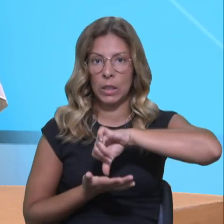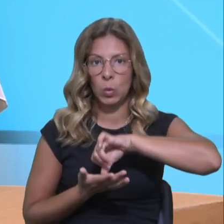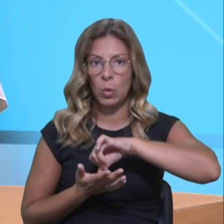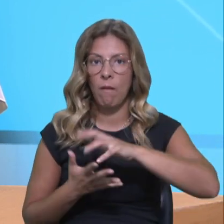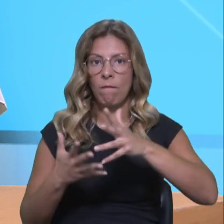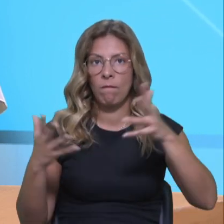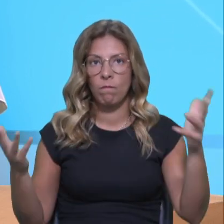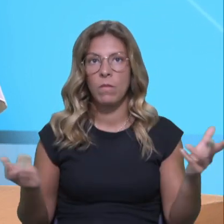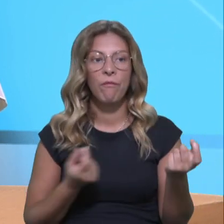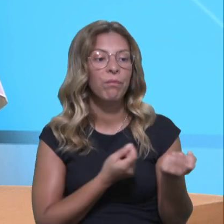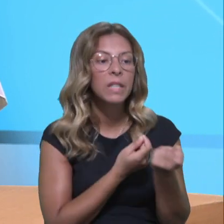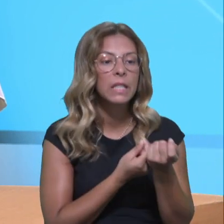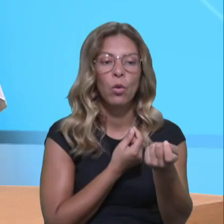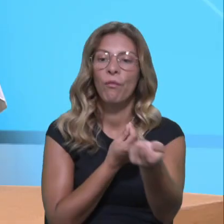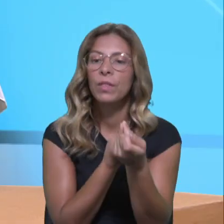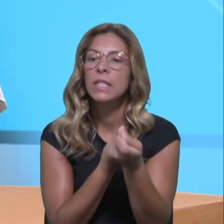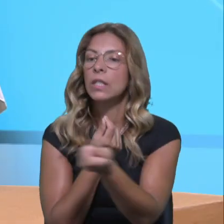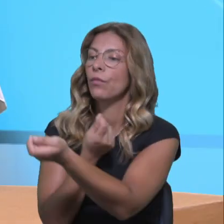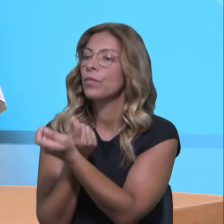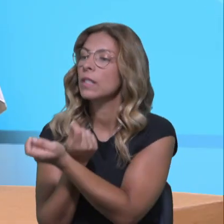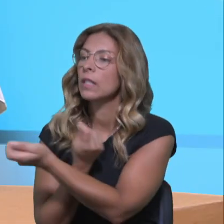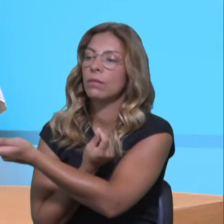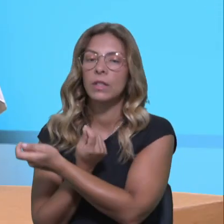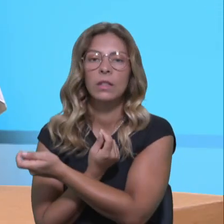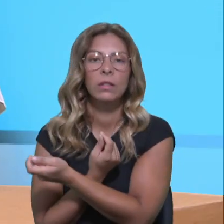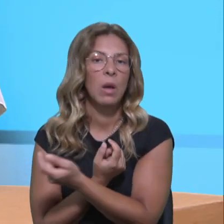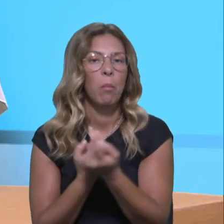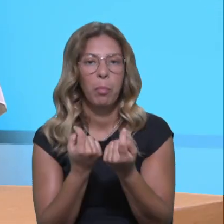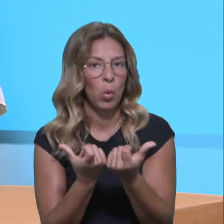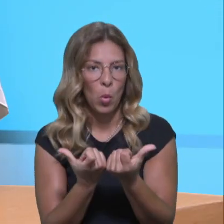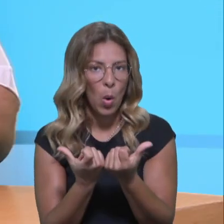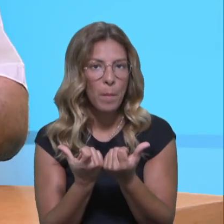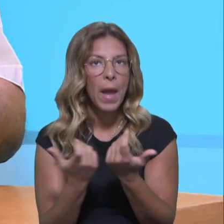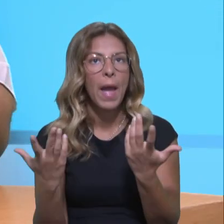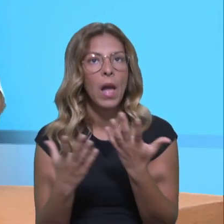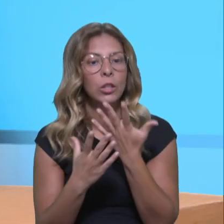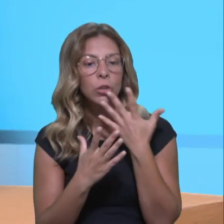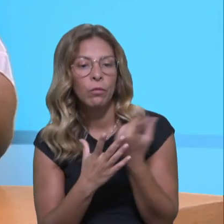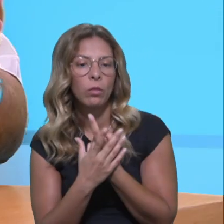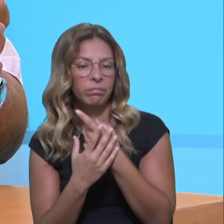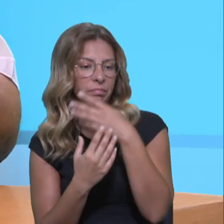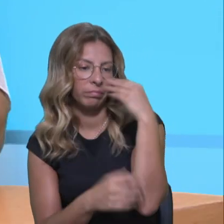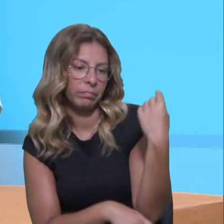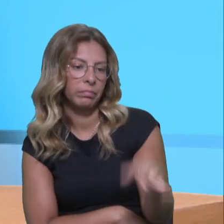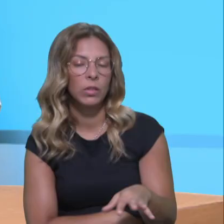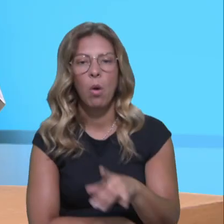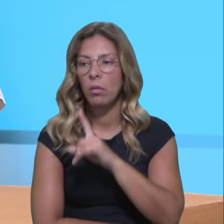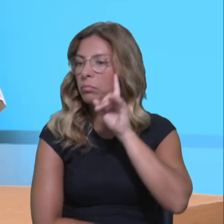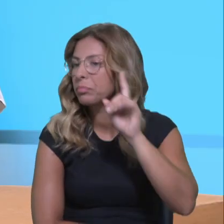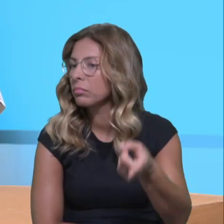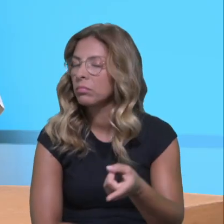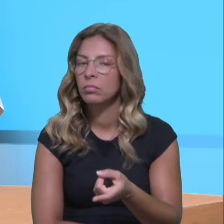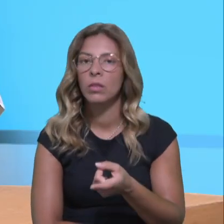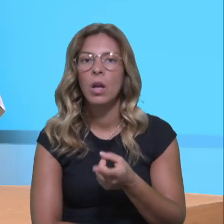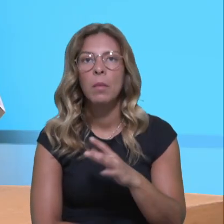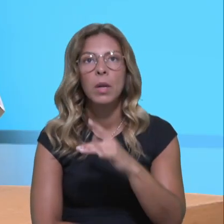da vizinhança. Há, sem dúvida, uma profunda solidão, uma profunda indiferença, um desconhecimento muito grande. E, portanto,